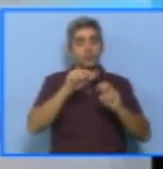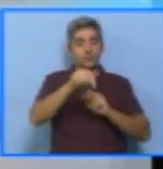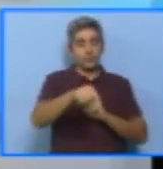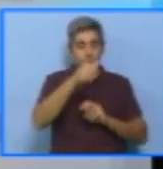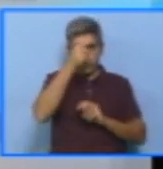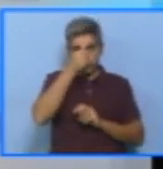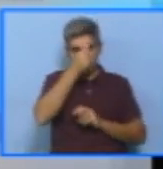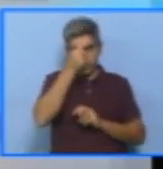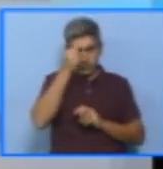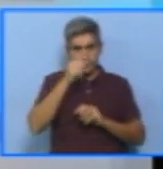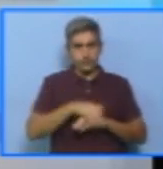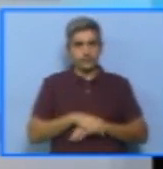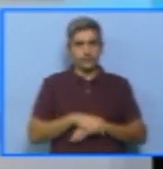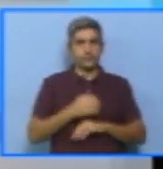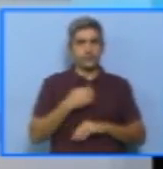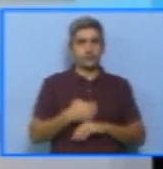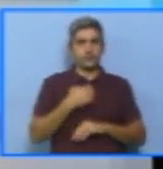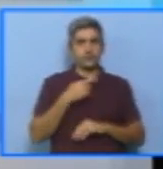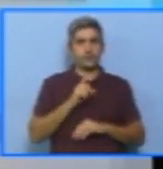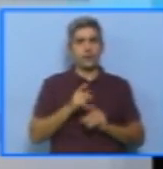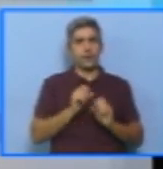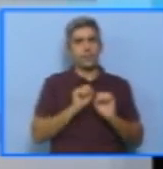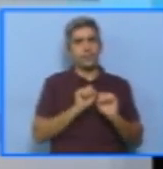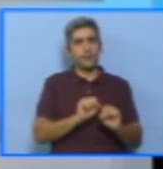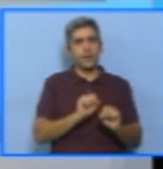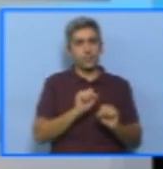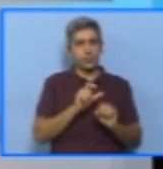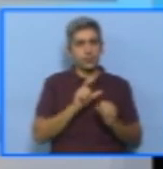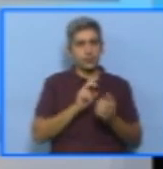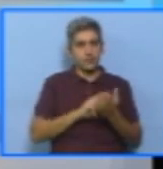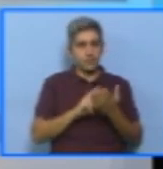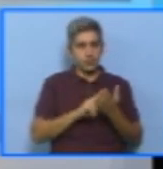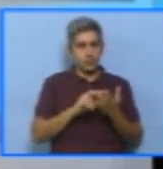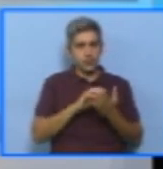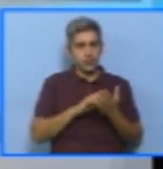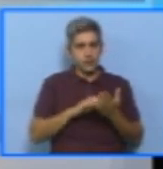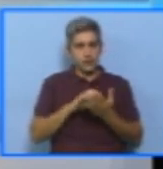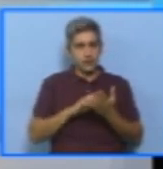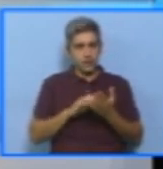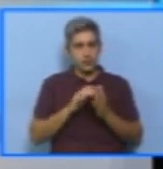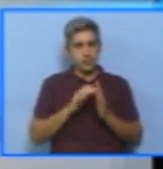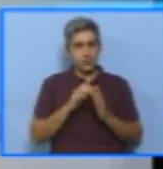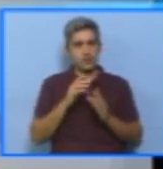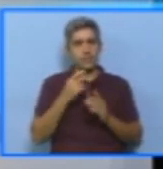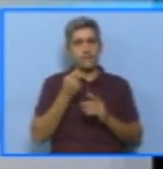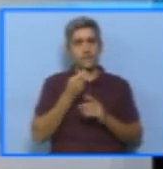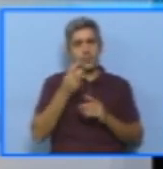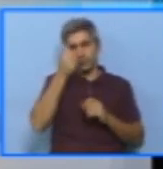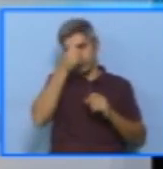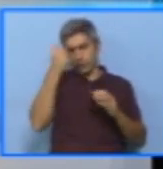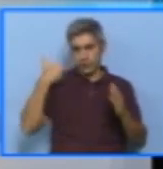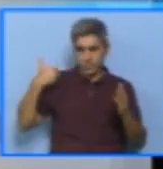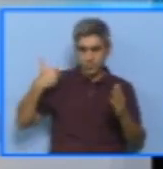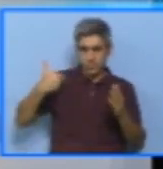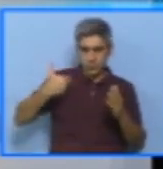eu sinto aquilo que é próprio da liturgia. Nós tivemos uma série de domingos muito associados